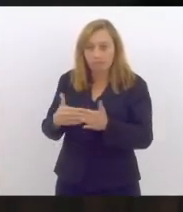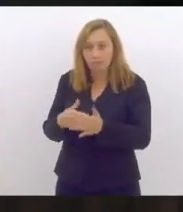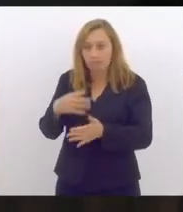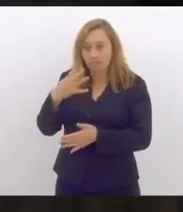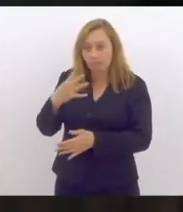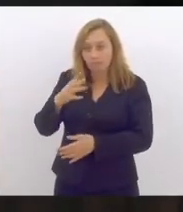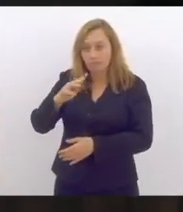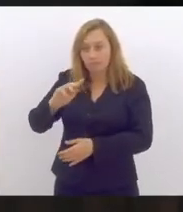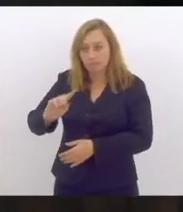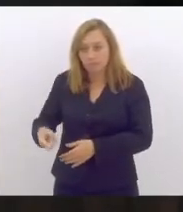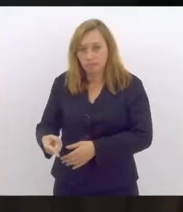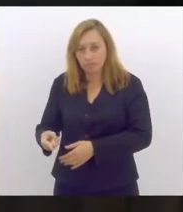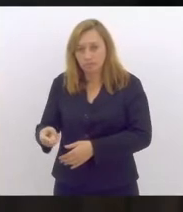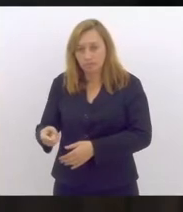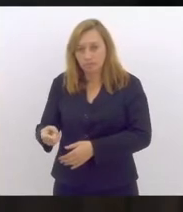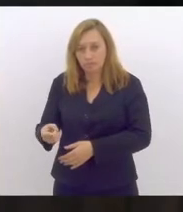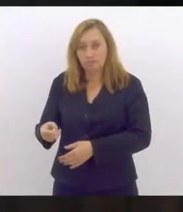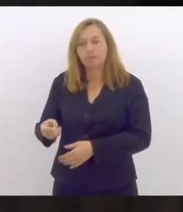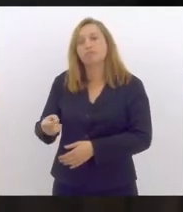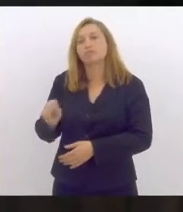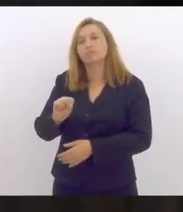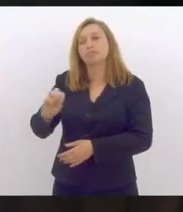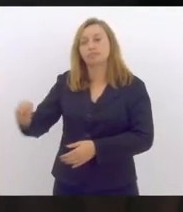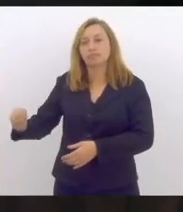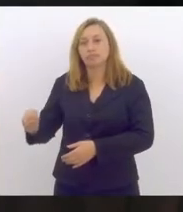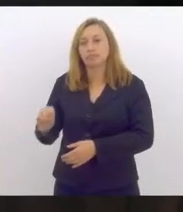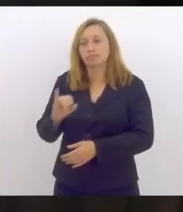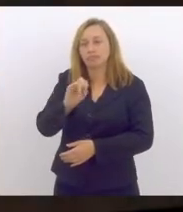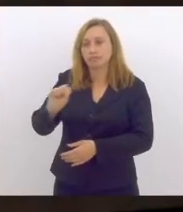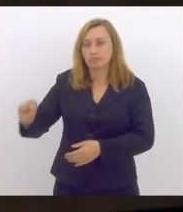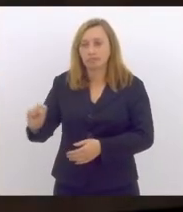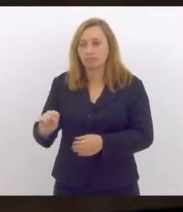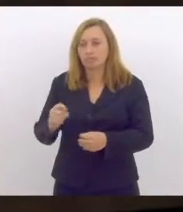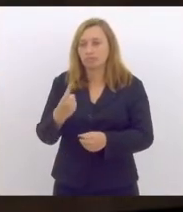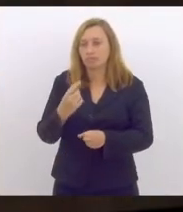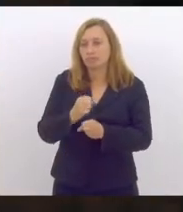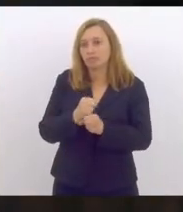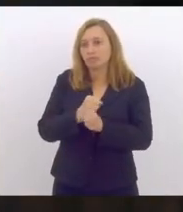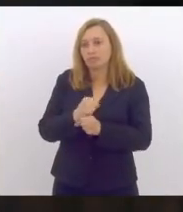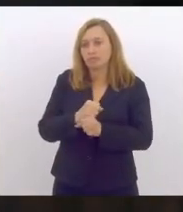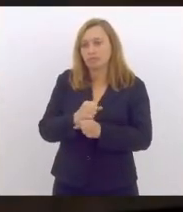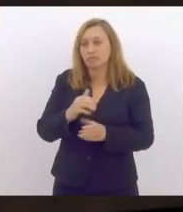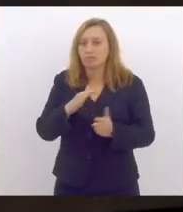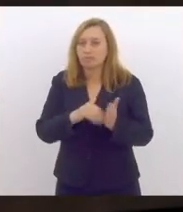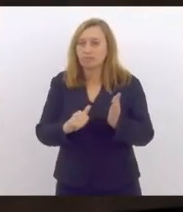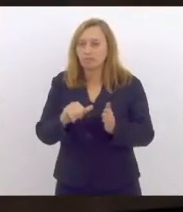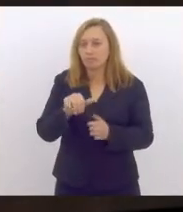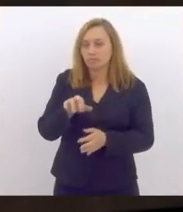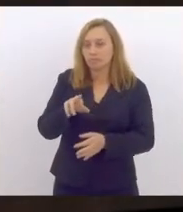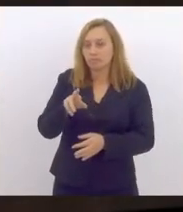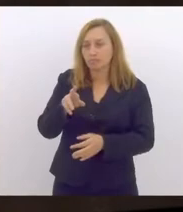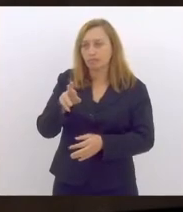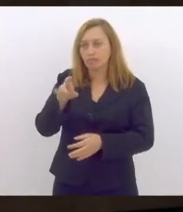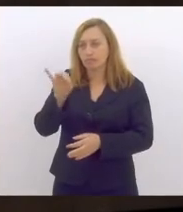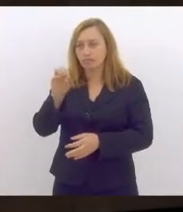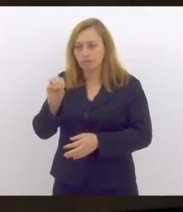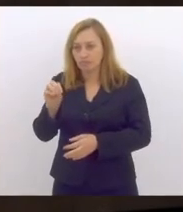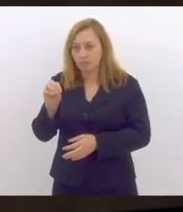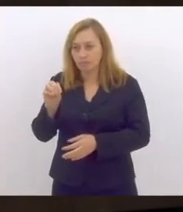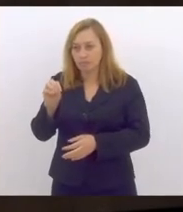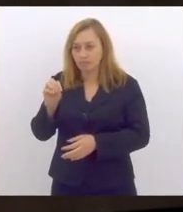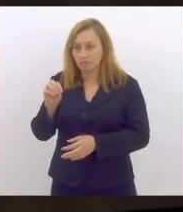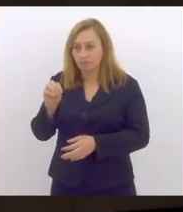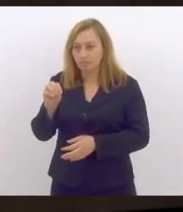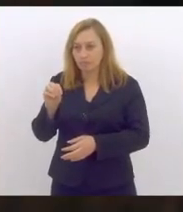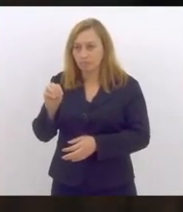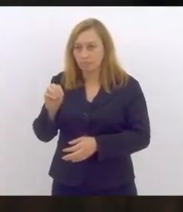R$ 4.800.000 reais de ICMS no ano. E tirou A micro. E tirou a micro ou a médio? Tem que tirar a